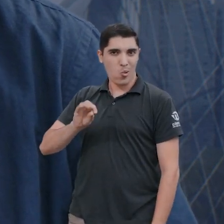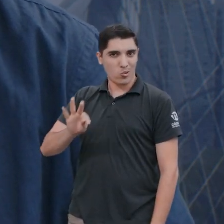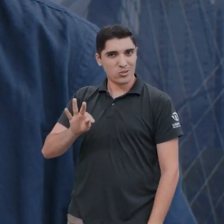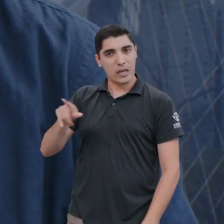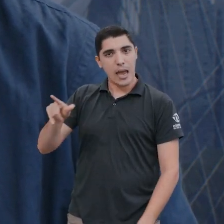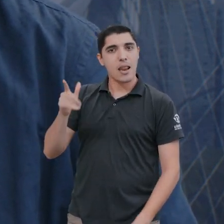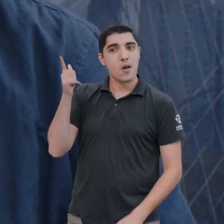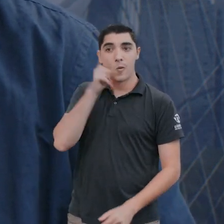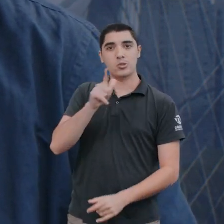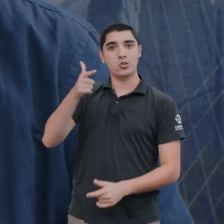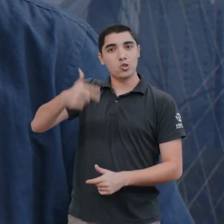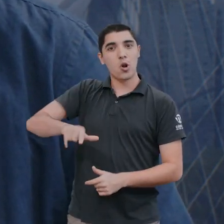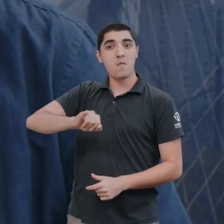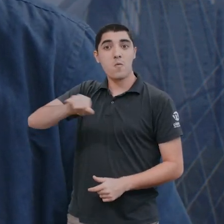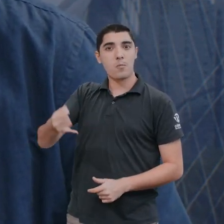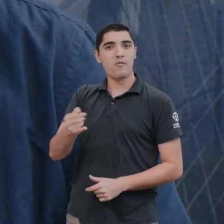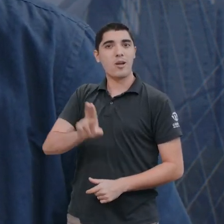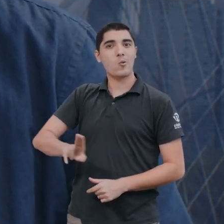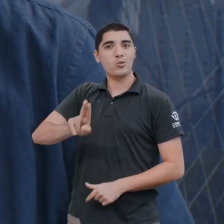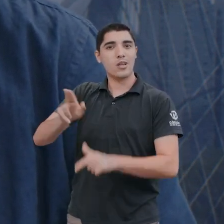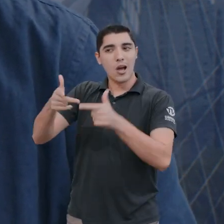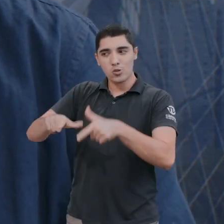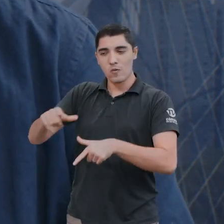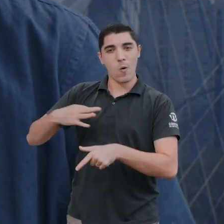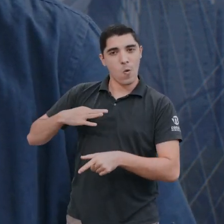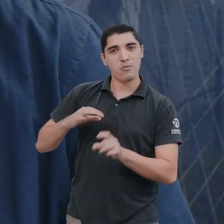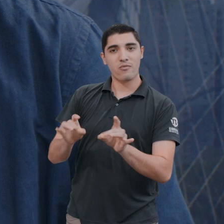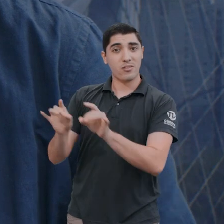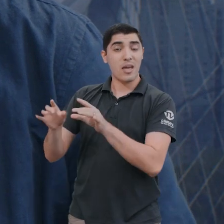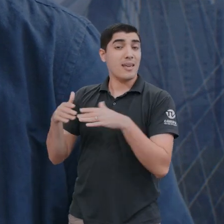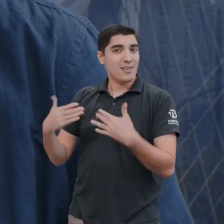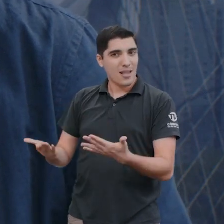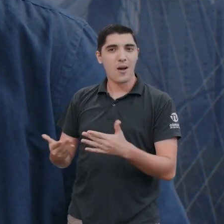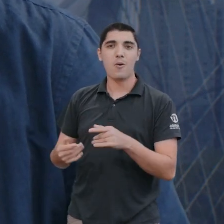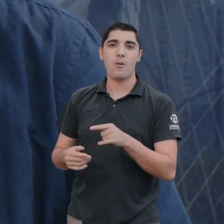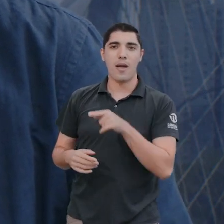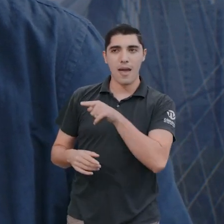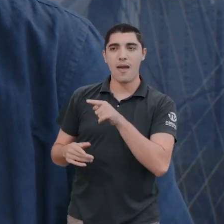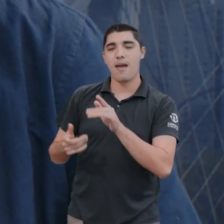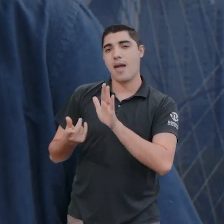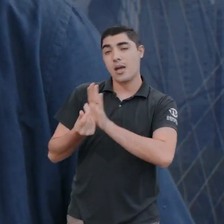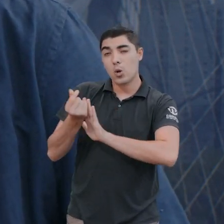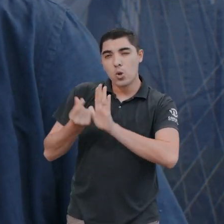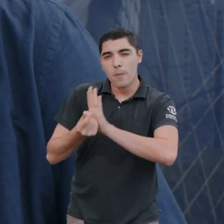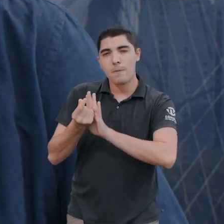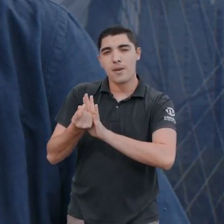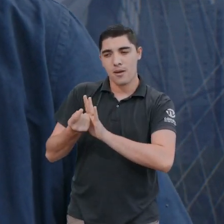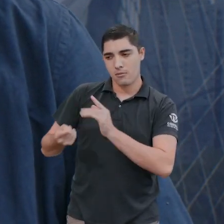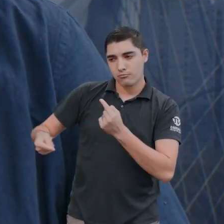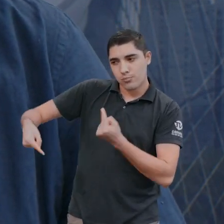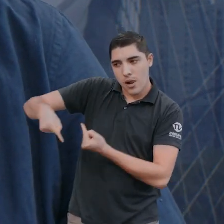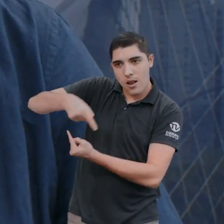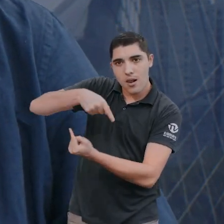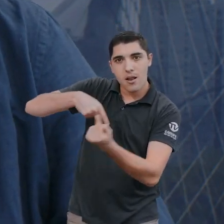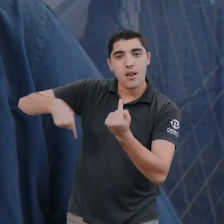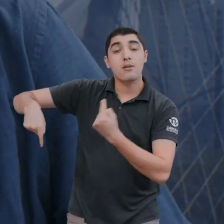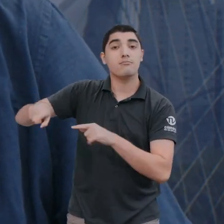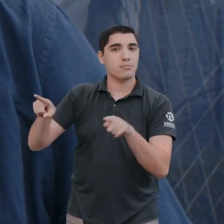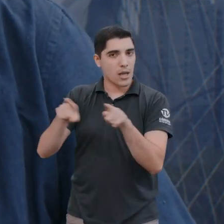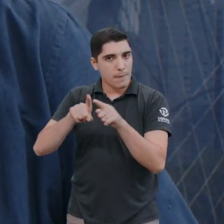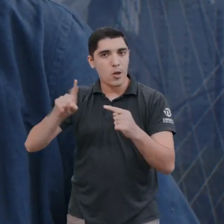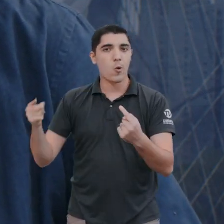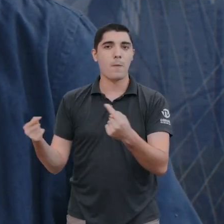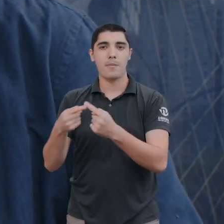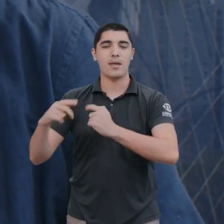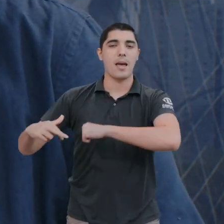Gucci, para que eles consigam reutilizar isso. Então, esse conceito de moda circular, de economia circular, também está muito